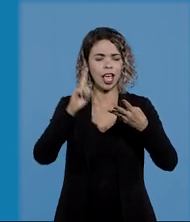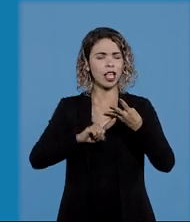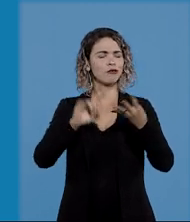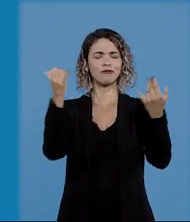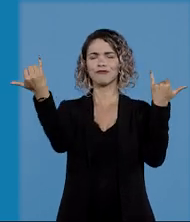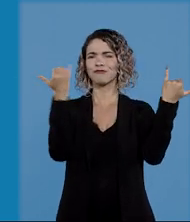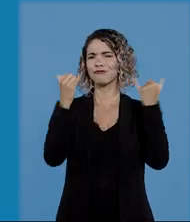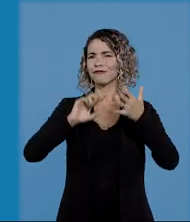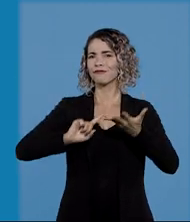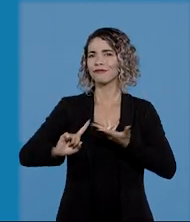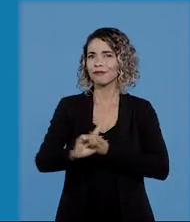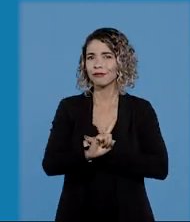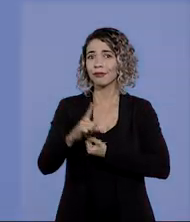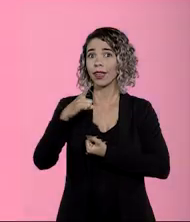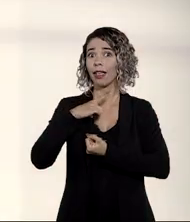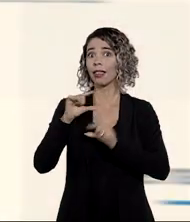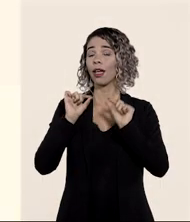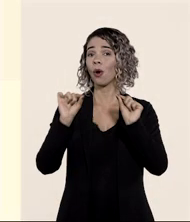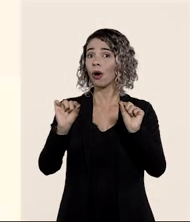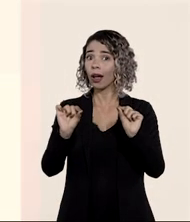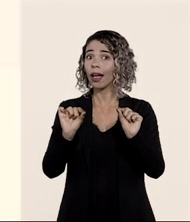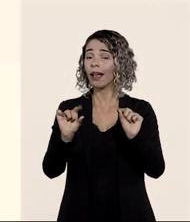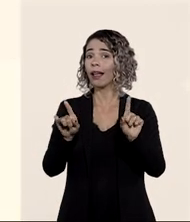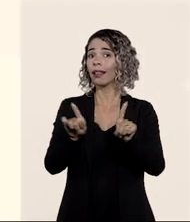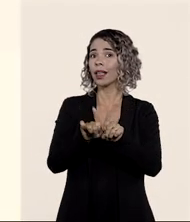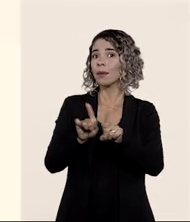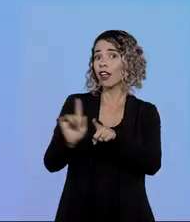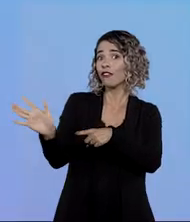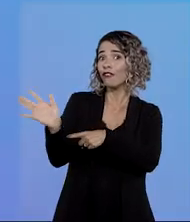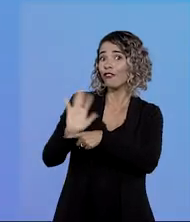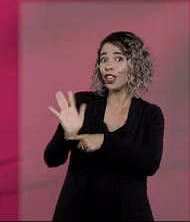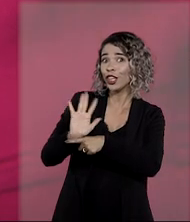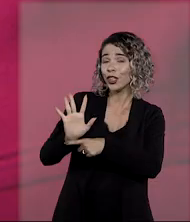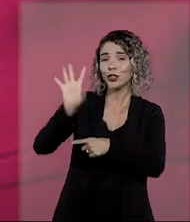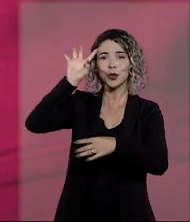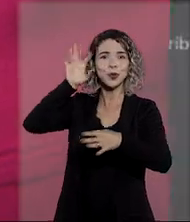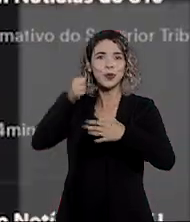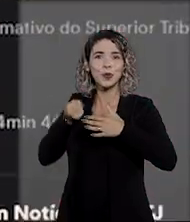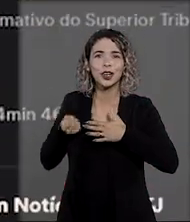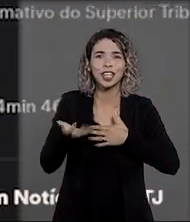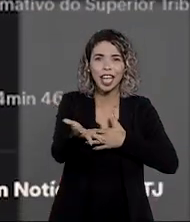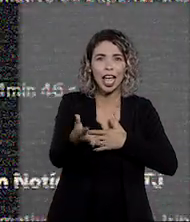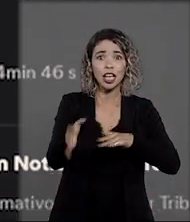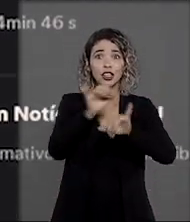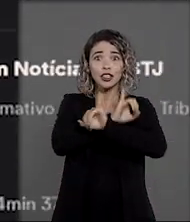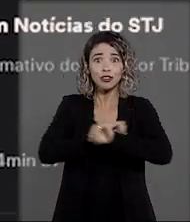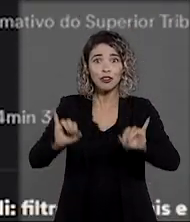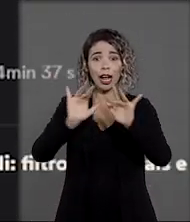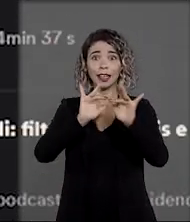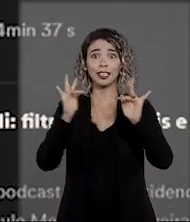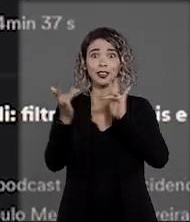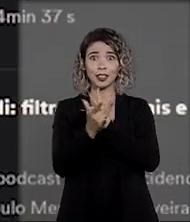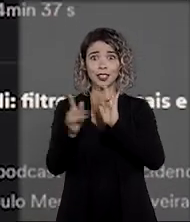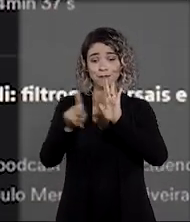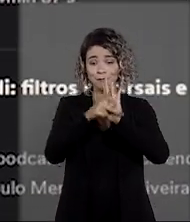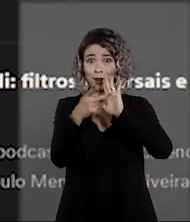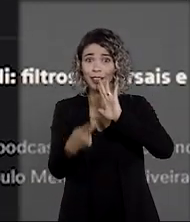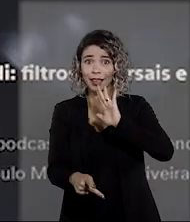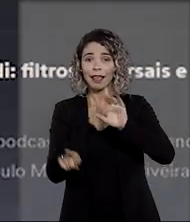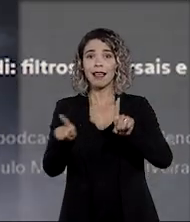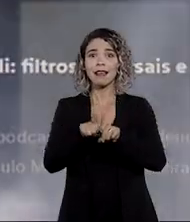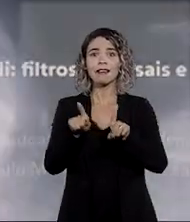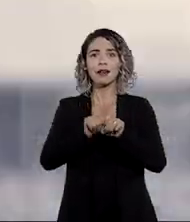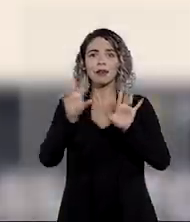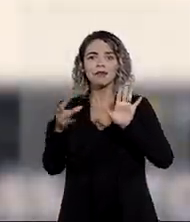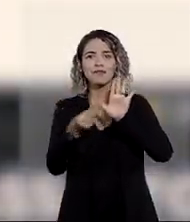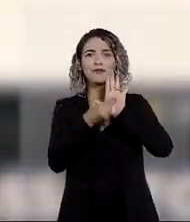eventos e comunicados institucionais. A ferramenta vai destacar também vídeos, podcasts publicados nas plataformas digitais